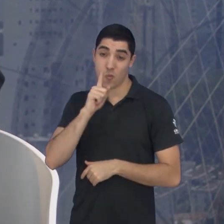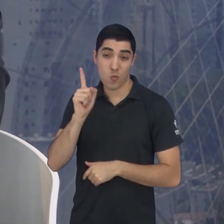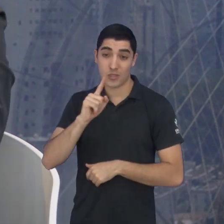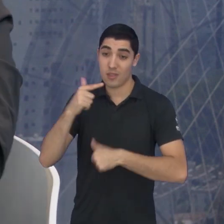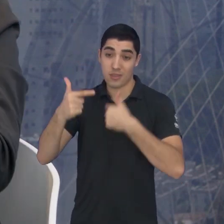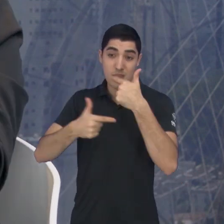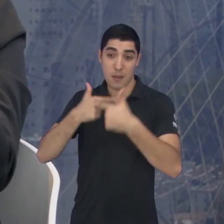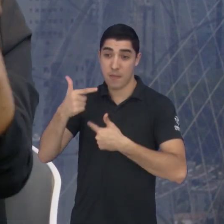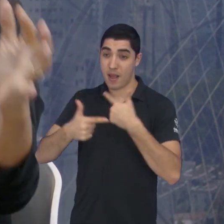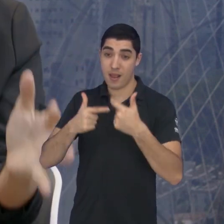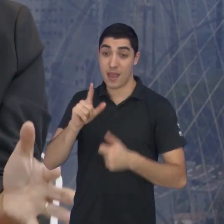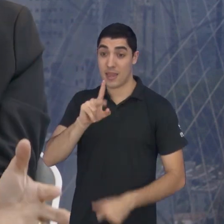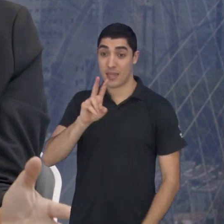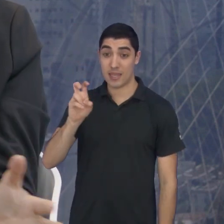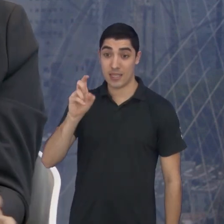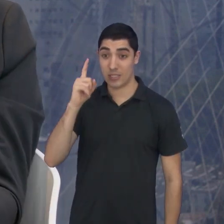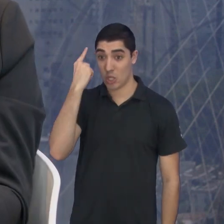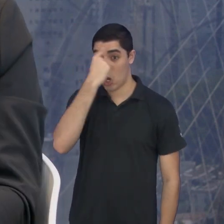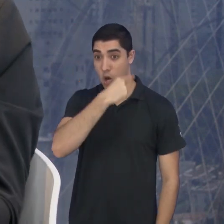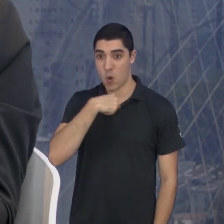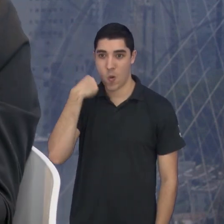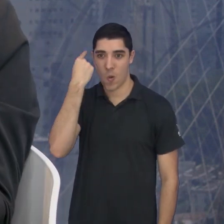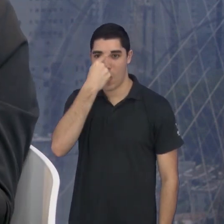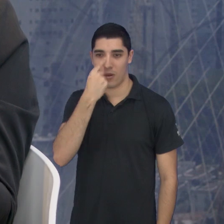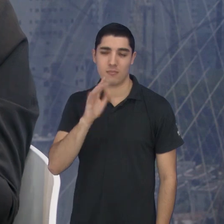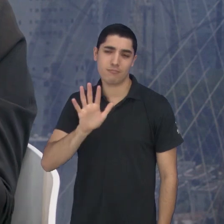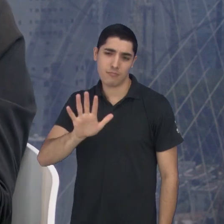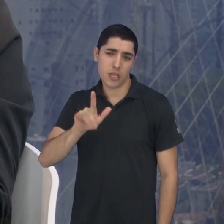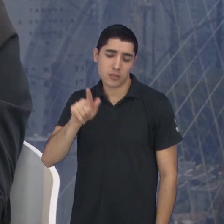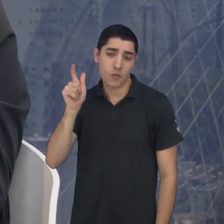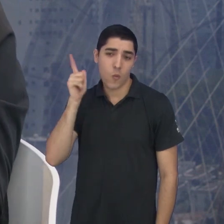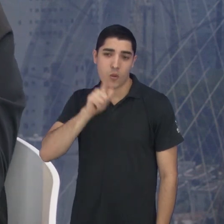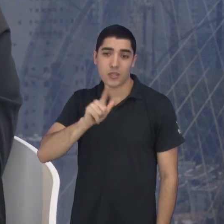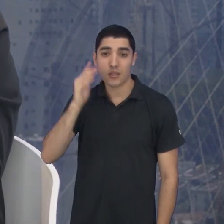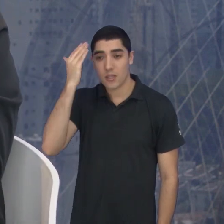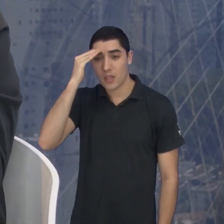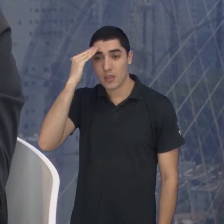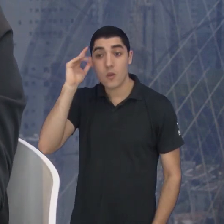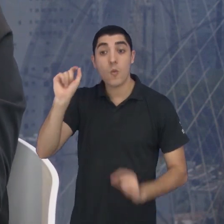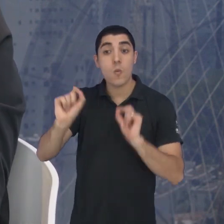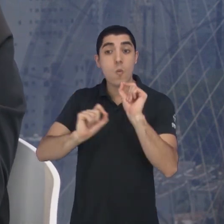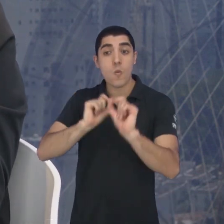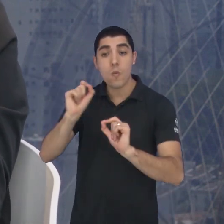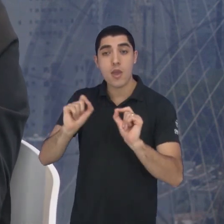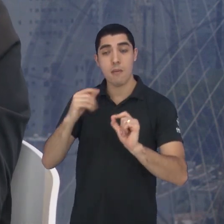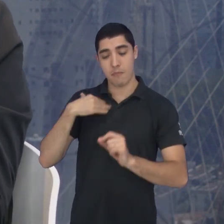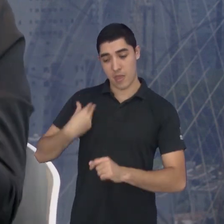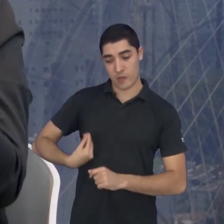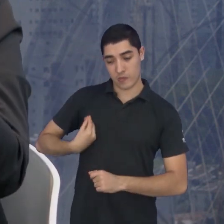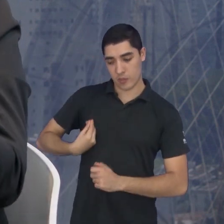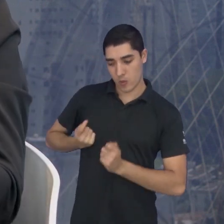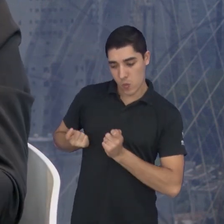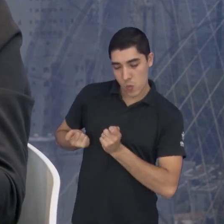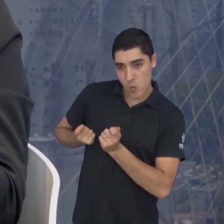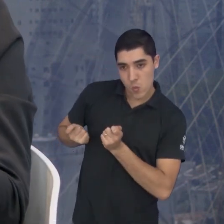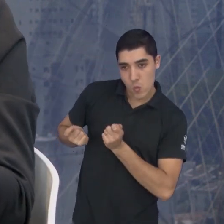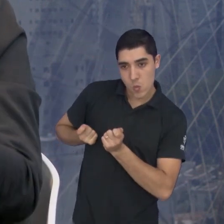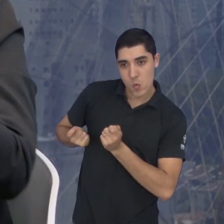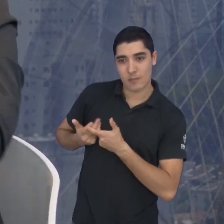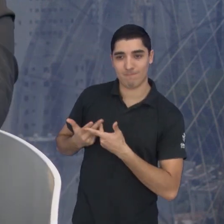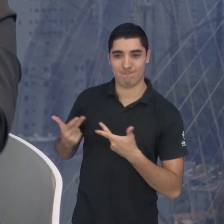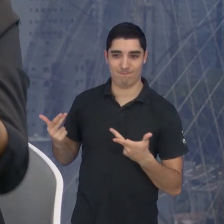horas por dia, mas talvez você consiga, entende? E aí você ir fazendo balanço na sua vida, como a Paula bem falou